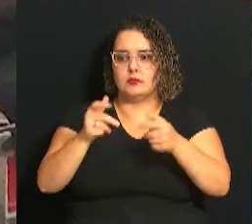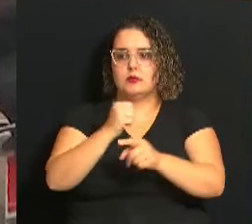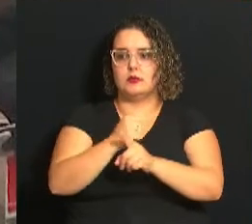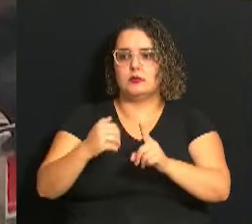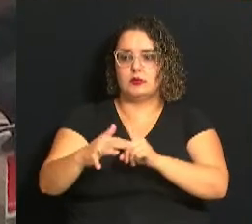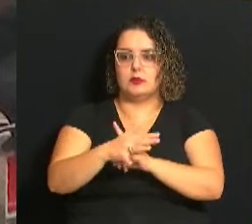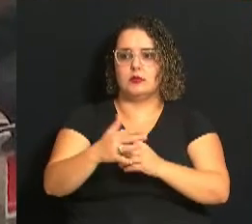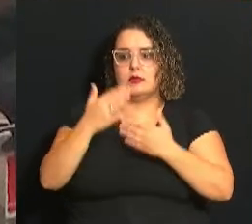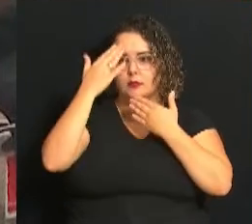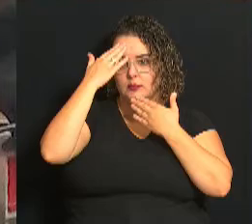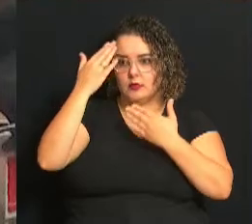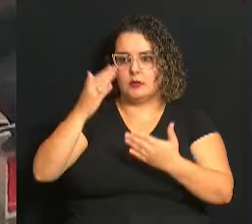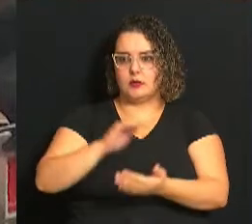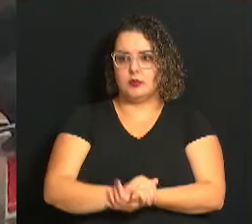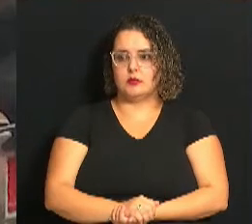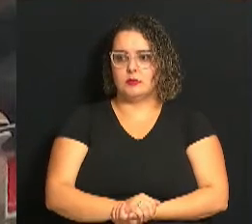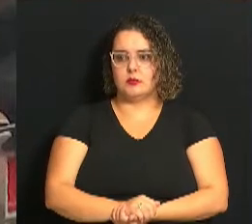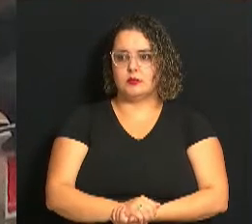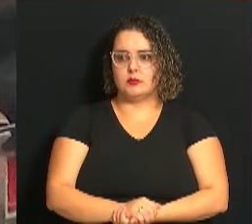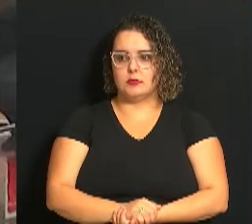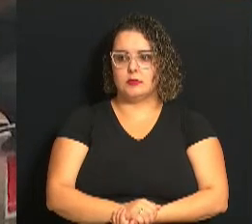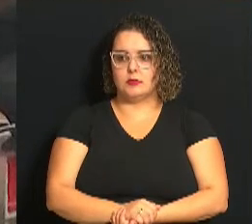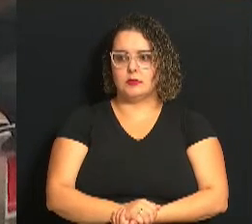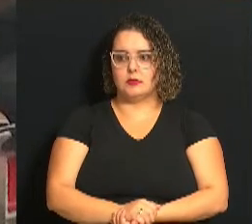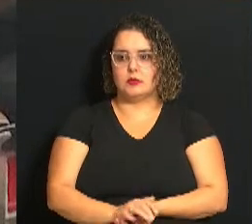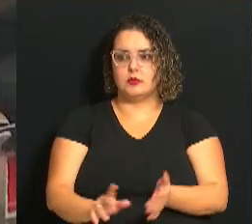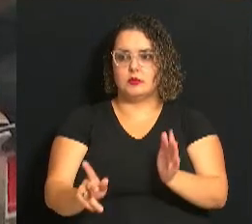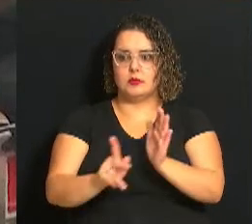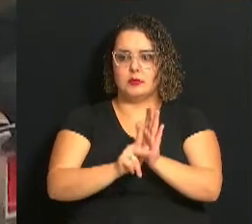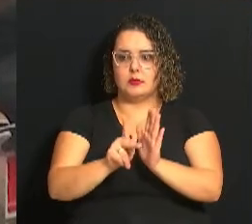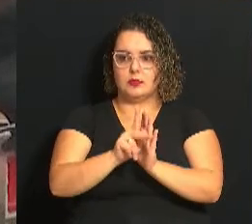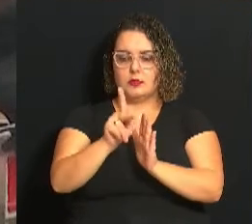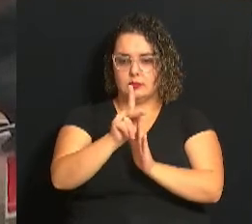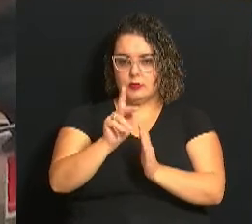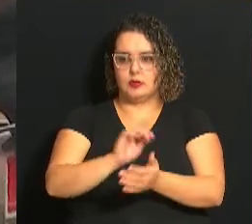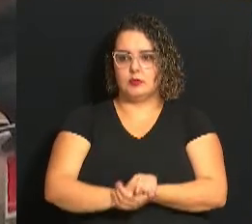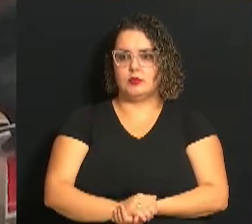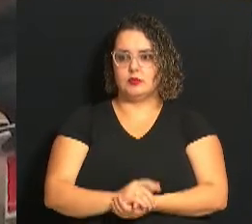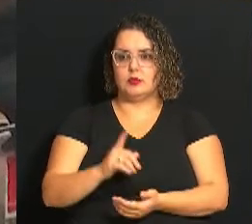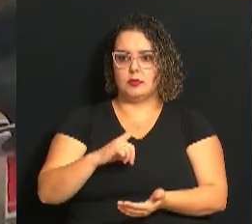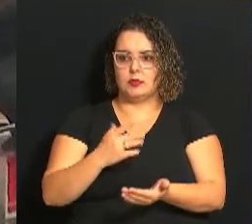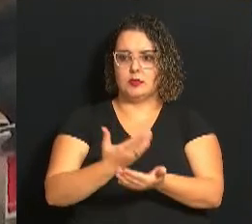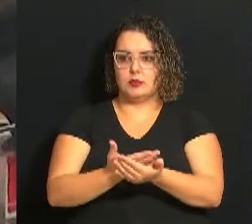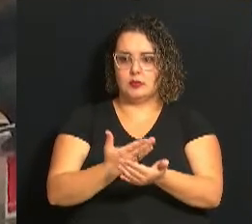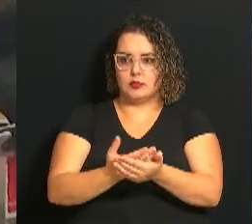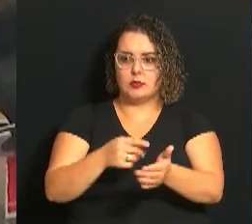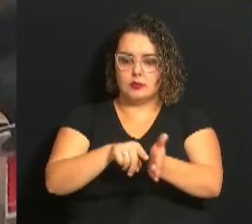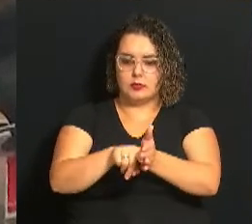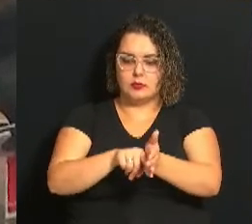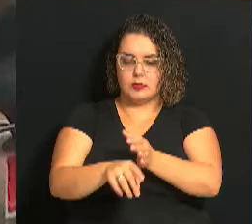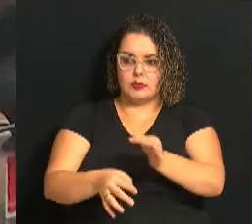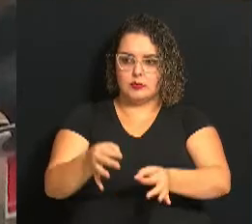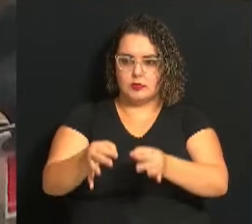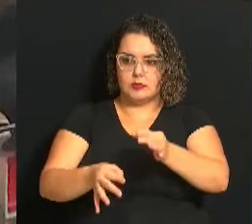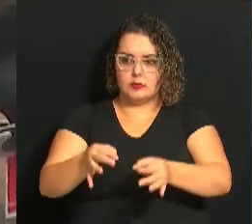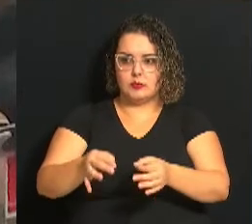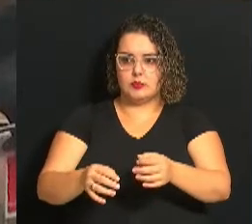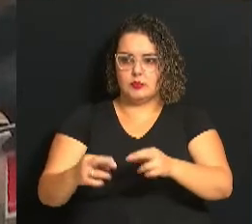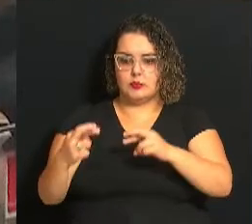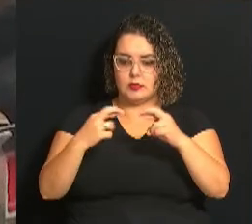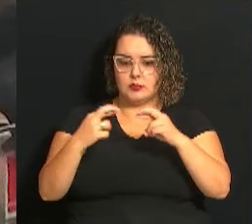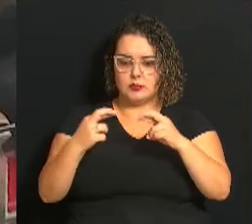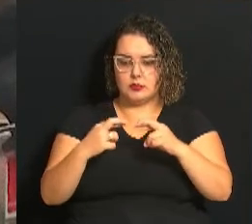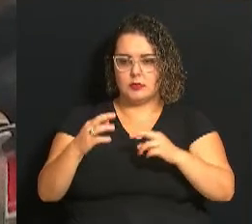Muito obrigado. Apenas para instrução, o projeto ele tem um estudo jurídico aqui do analista legislativo aqui da